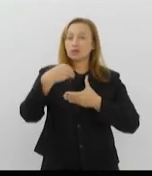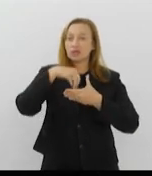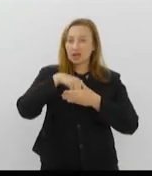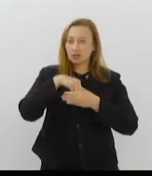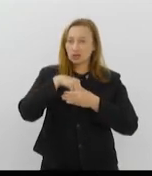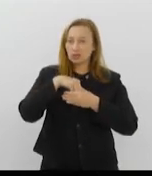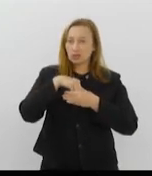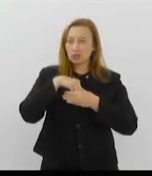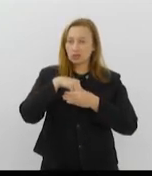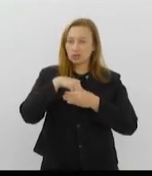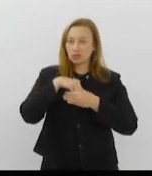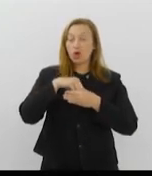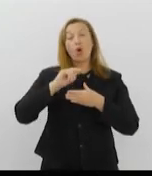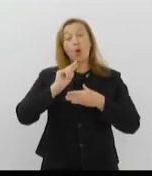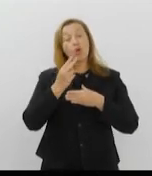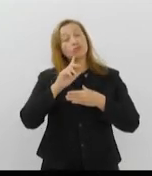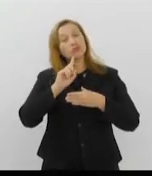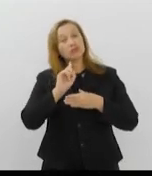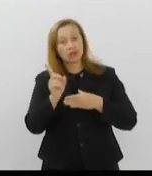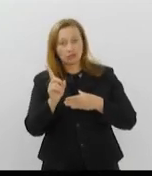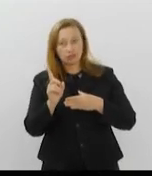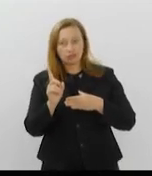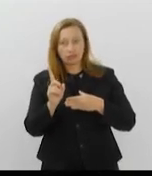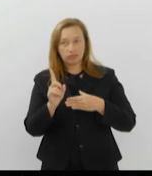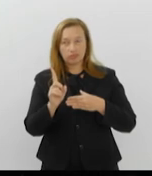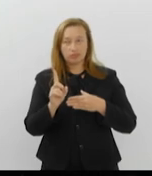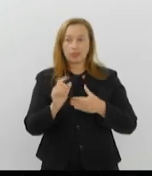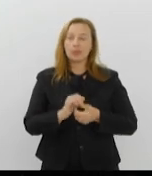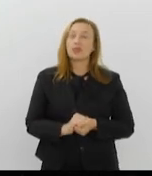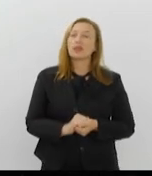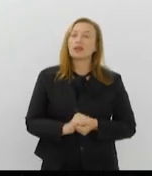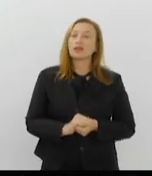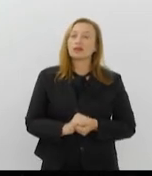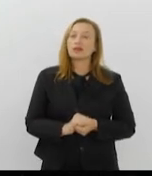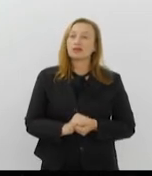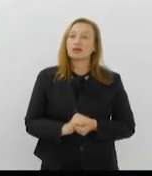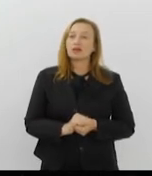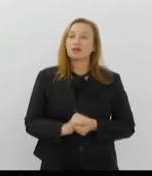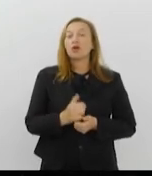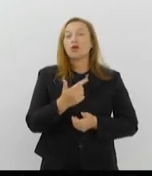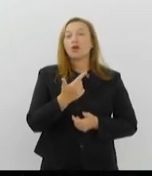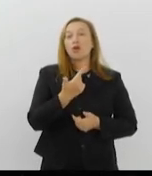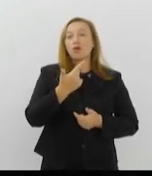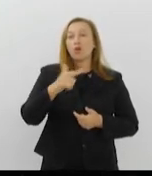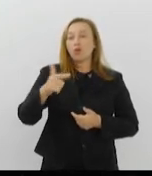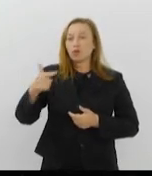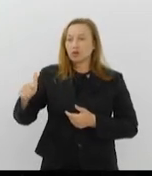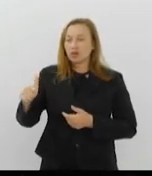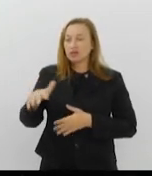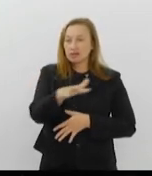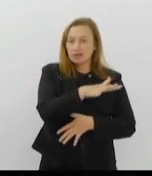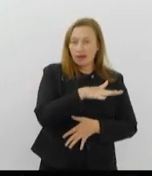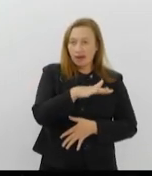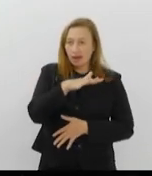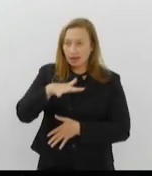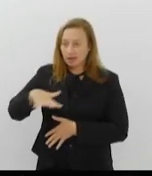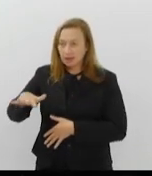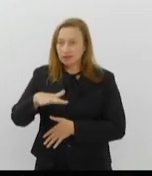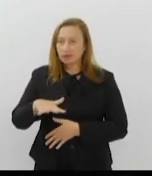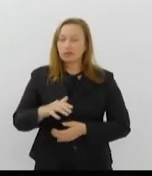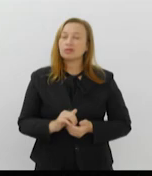internas ou não abrindo para operações interestaduais um segmento